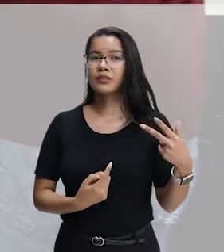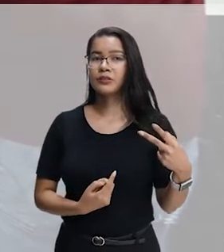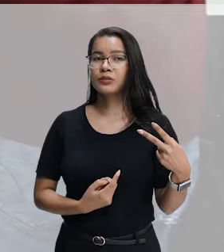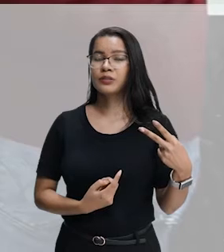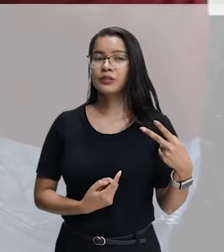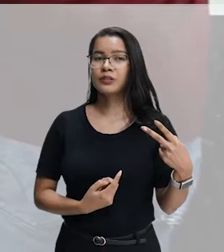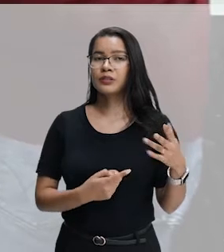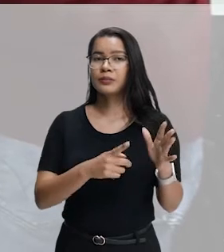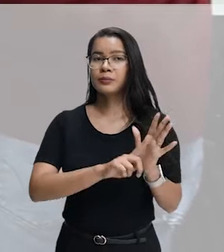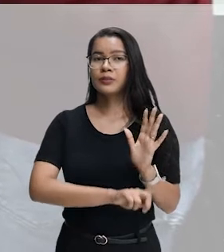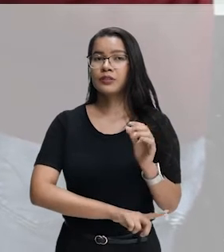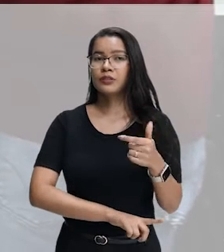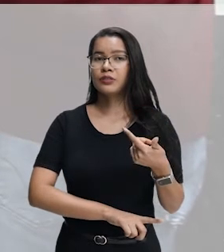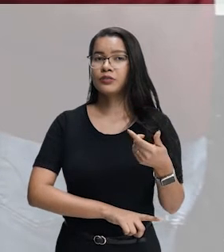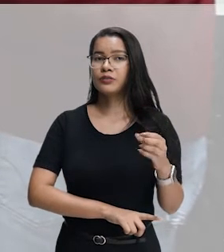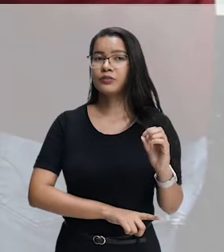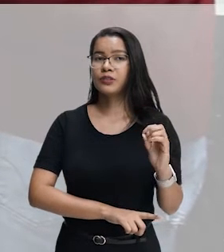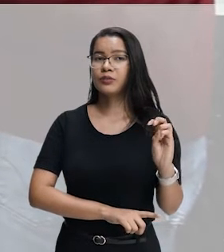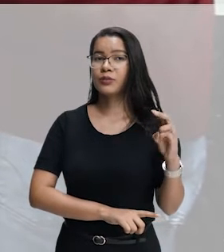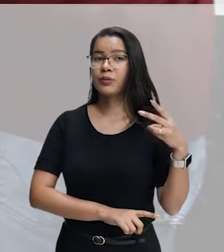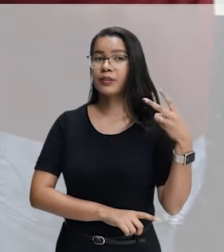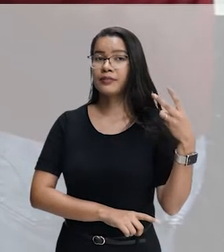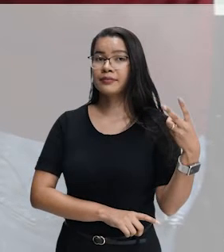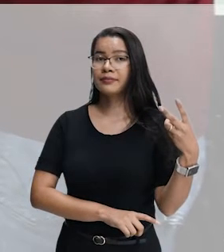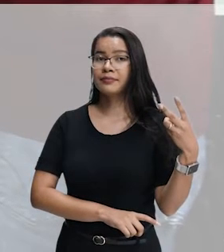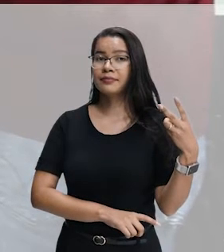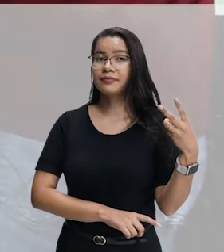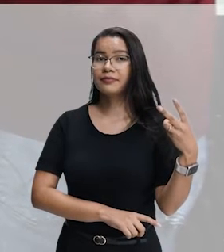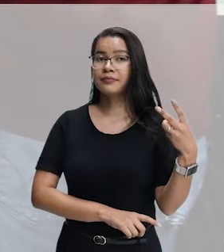62 menos 20 ao quadrado.